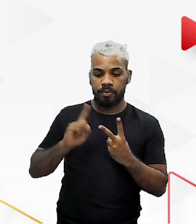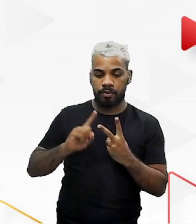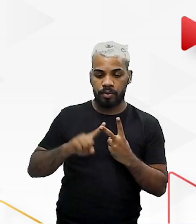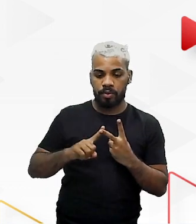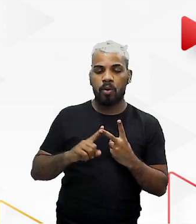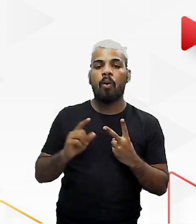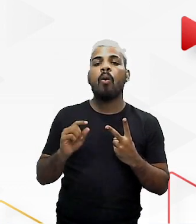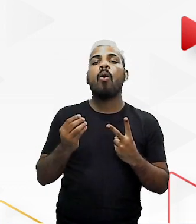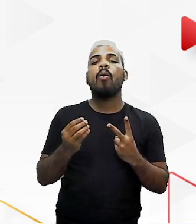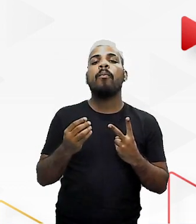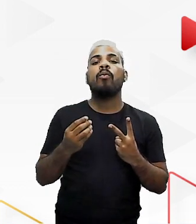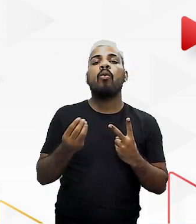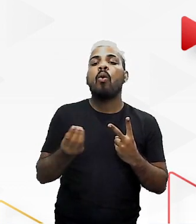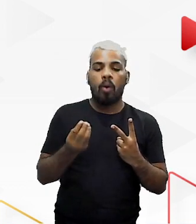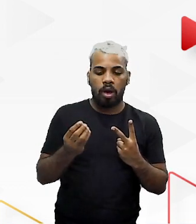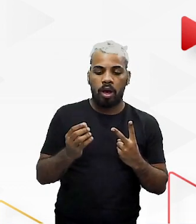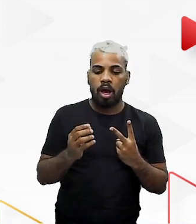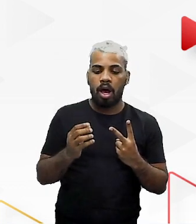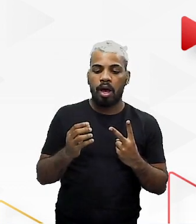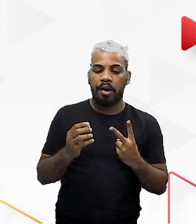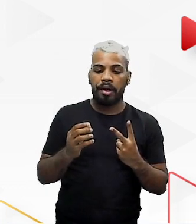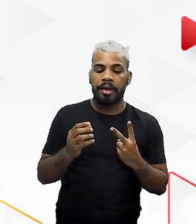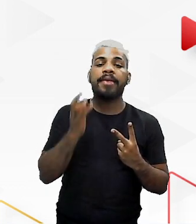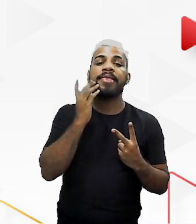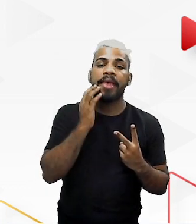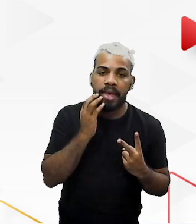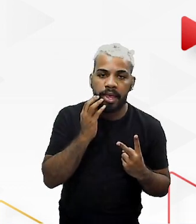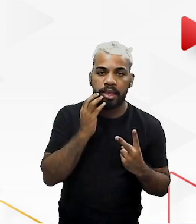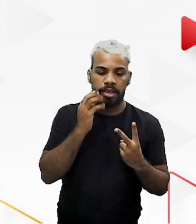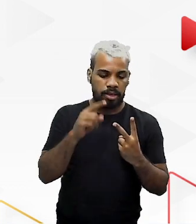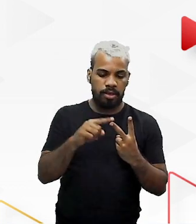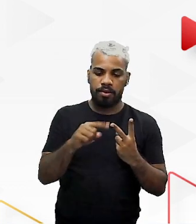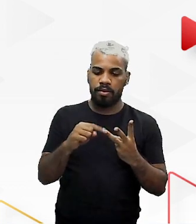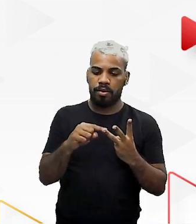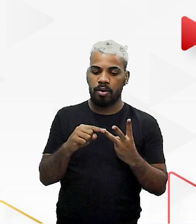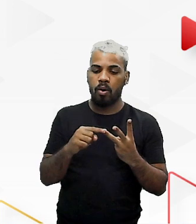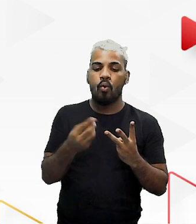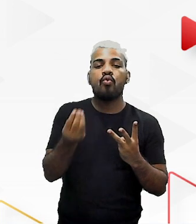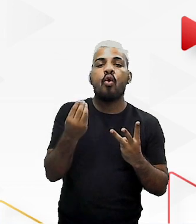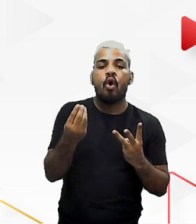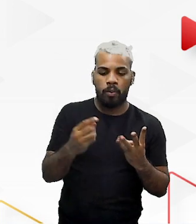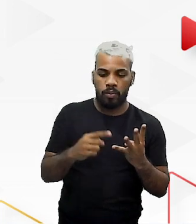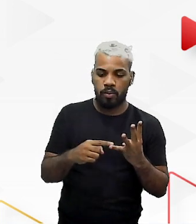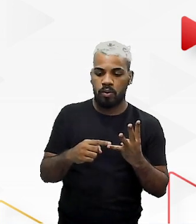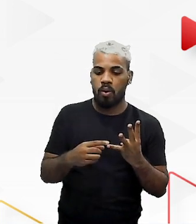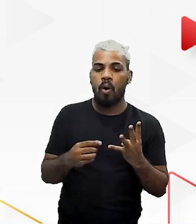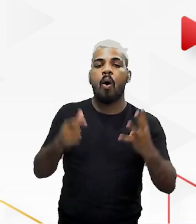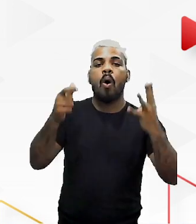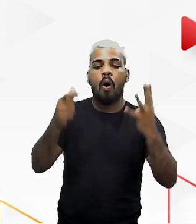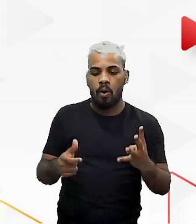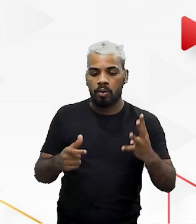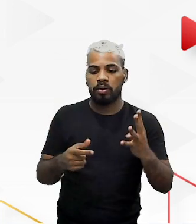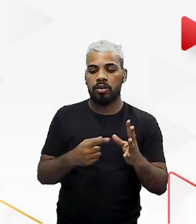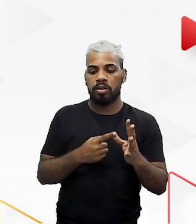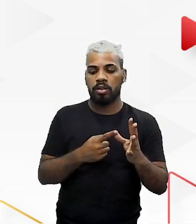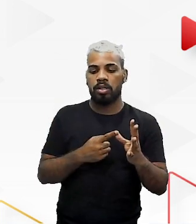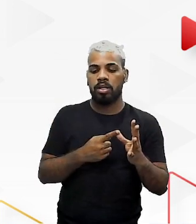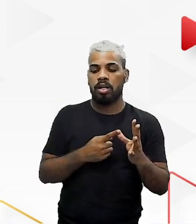Why, por quê. Então, as perguntinhas básicas que o LED traz, que é o primeiro texto do